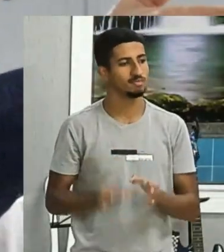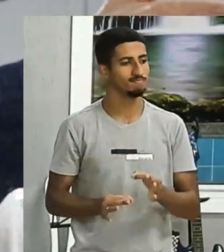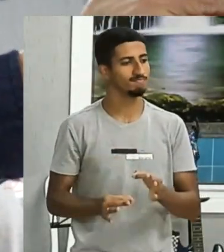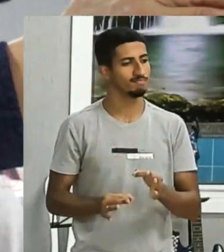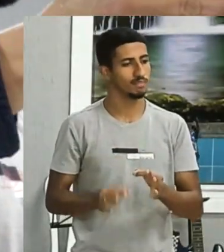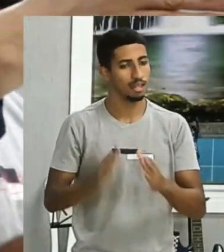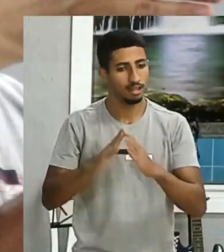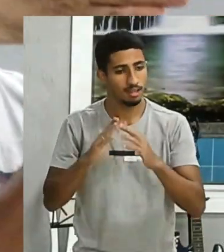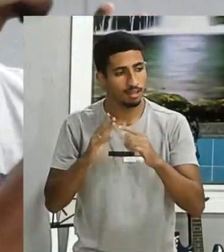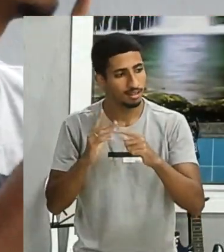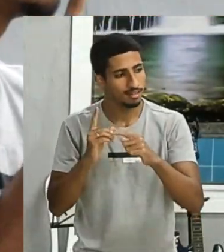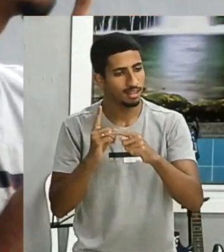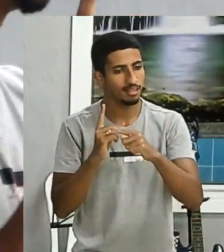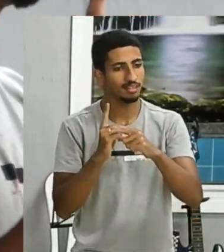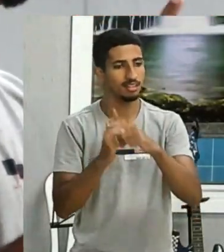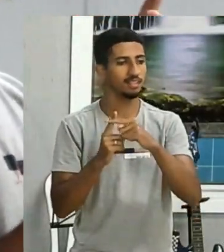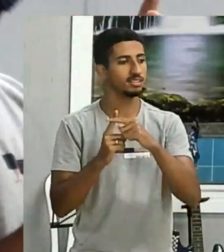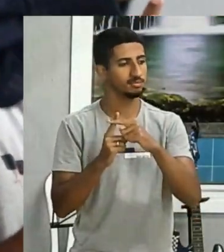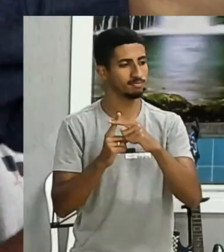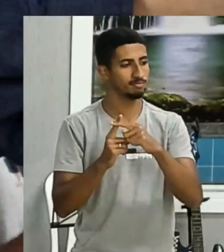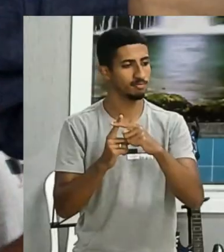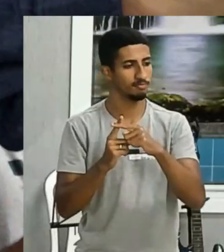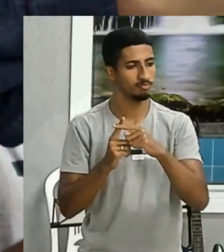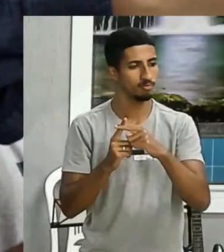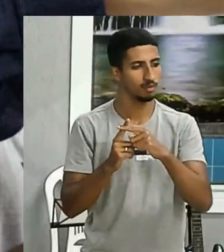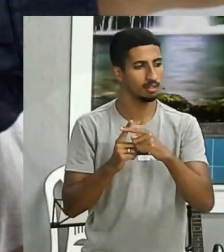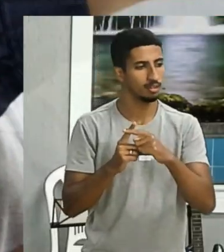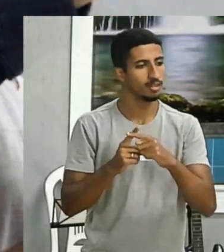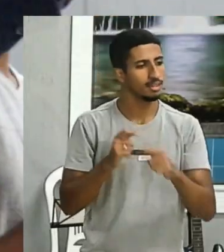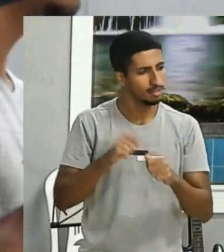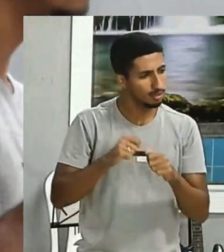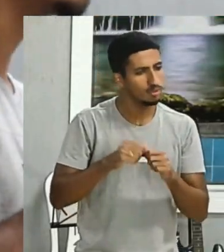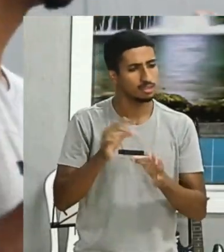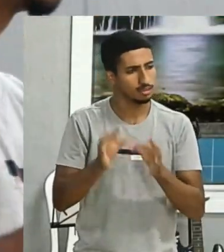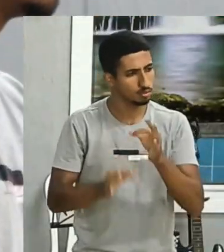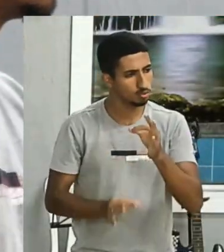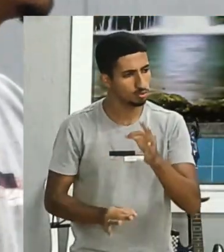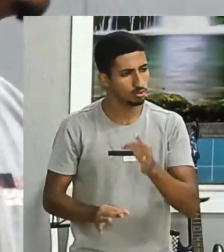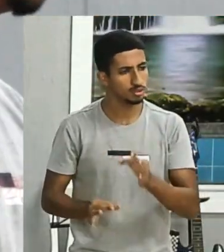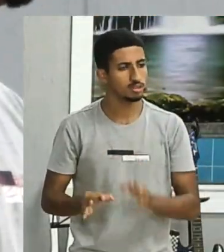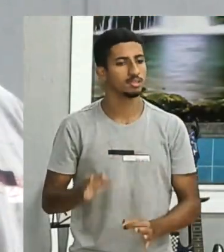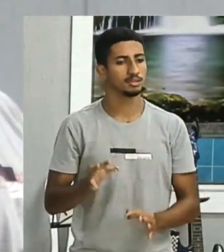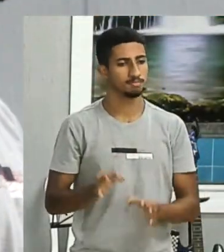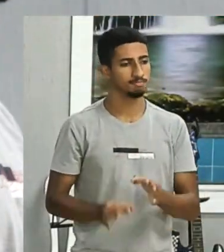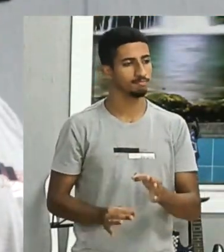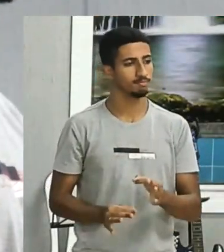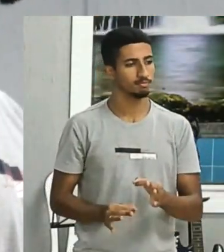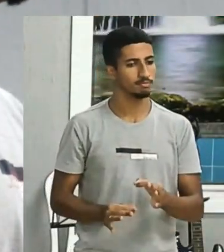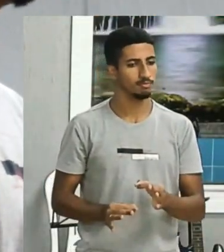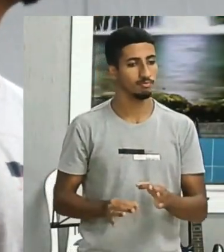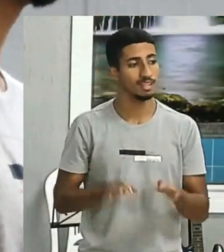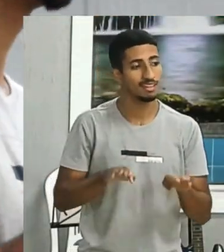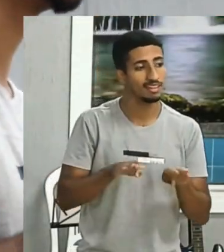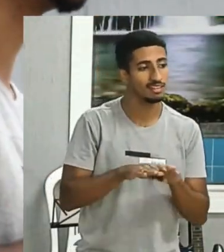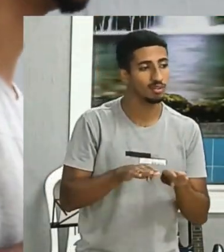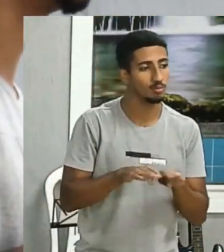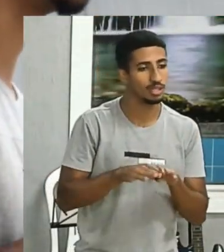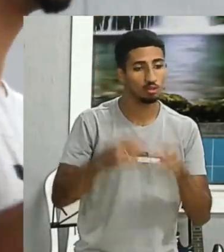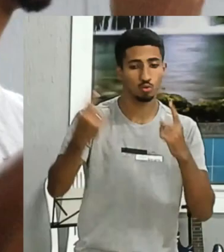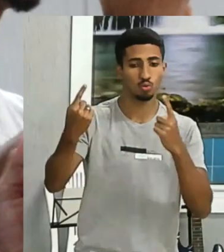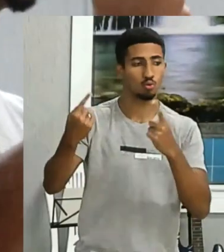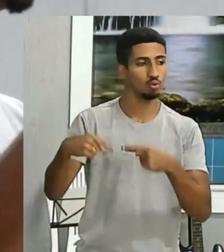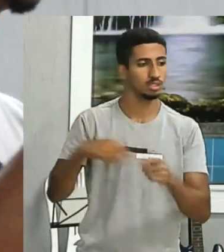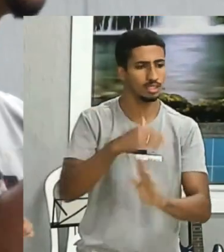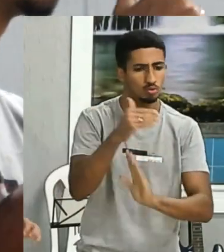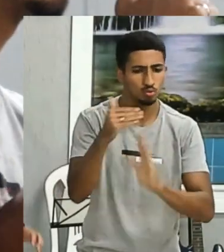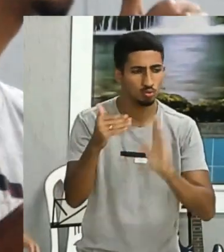igreja, e ele exerce essa justiça na igreja, mas também vai exercer essa justiça contra todos